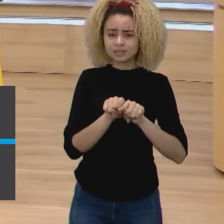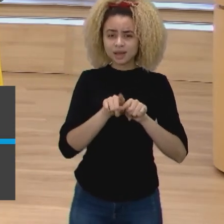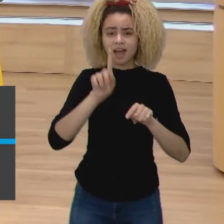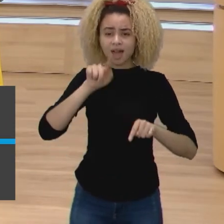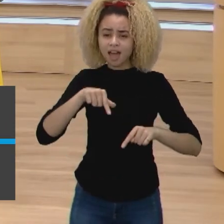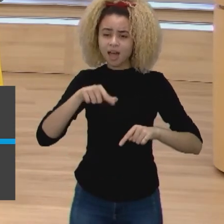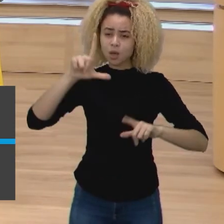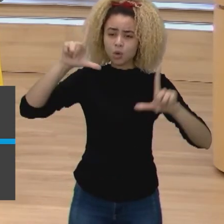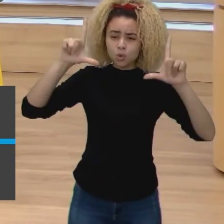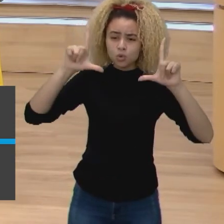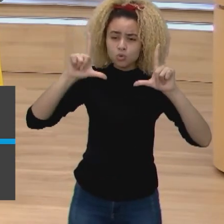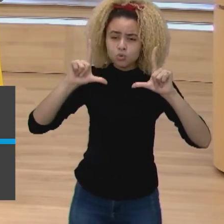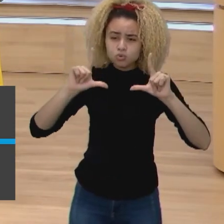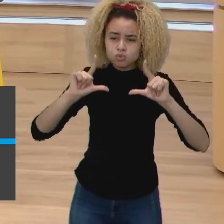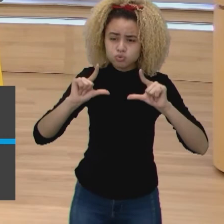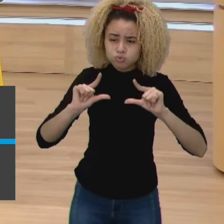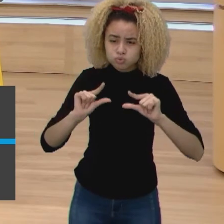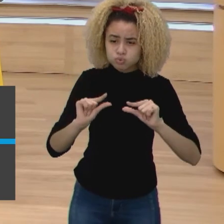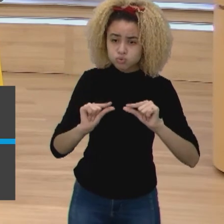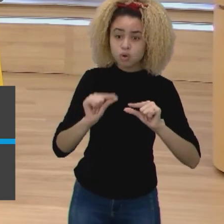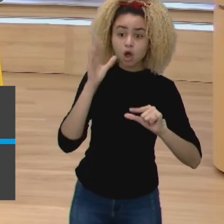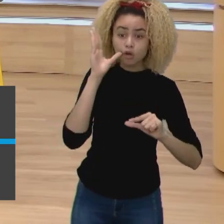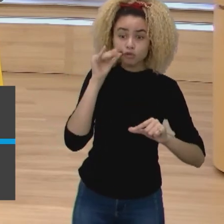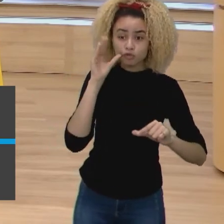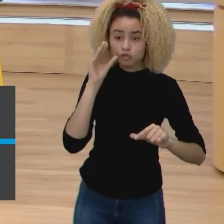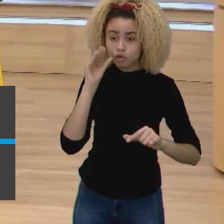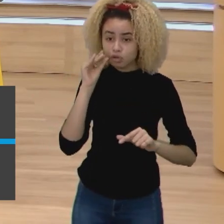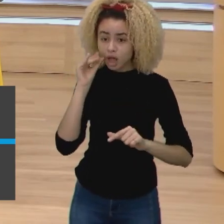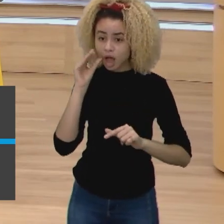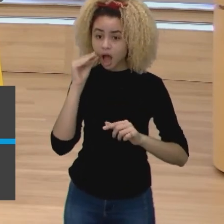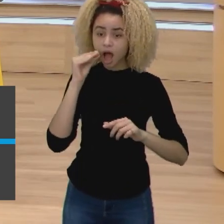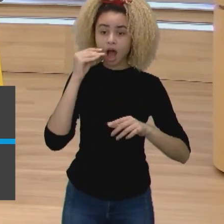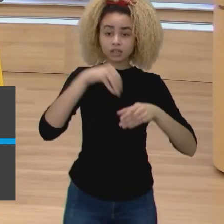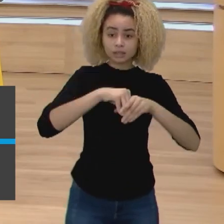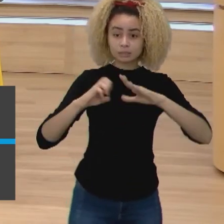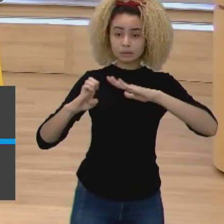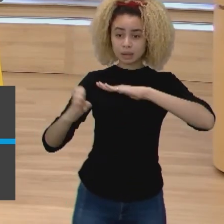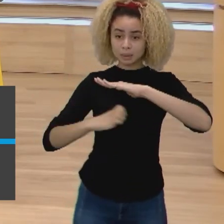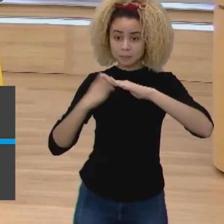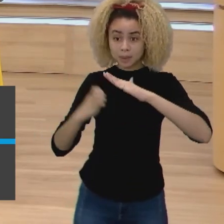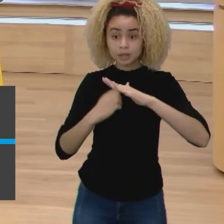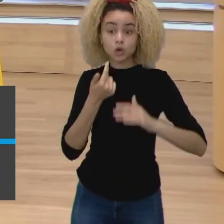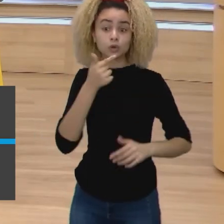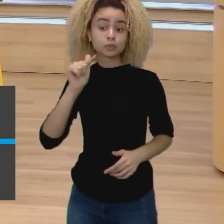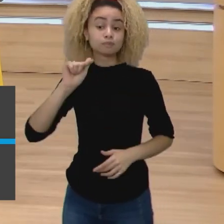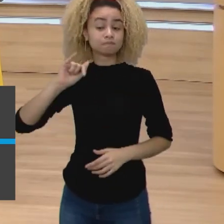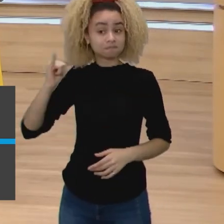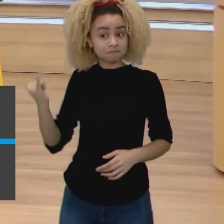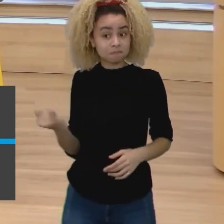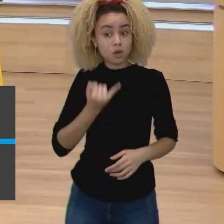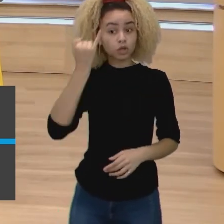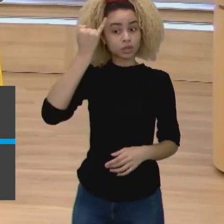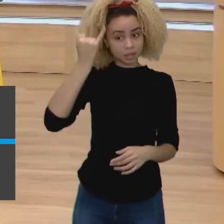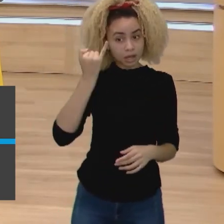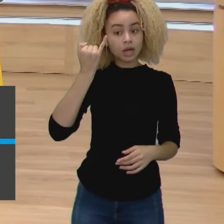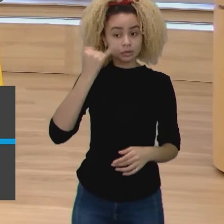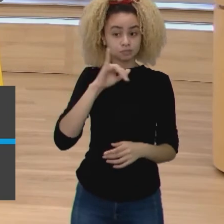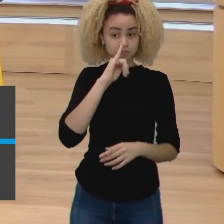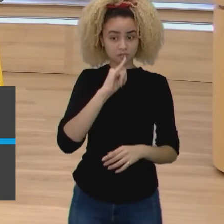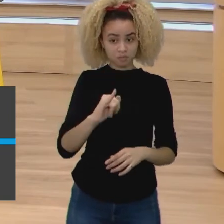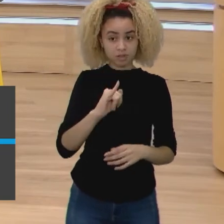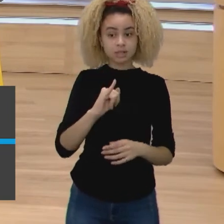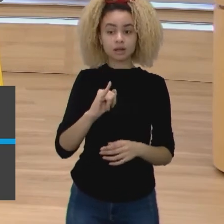é reduzido, né, de número de pessoas, eu me refiro. E outra coisa muito importante, que eu não posso deixar de